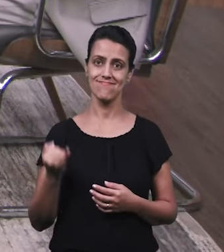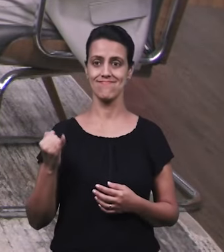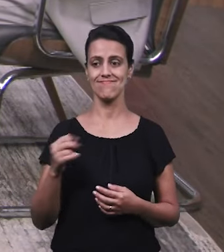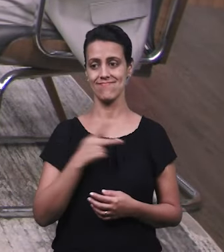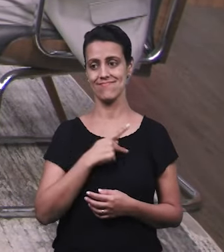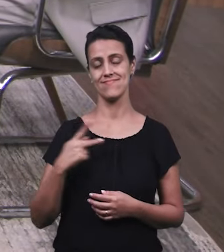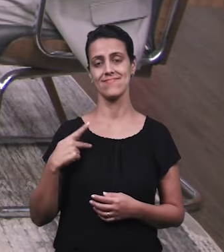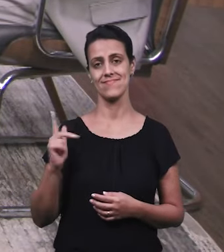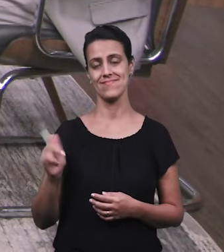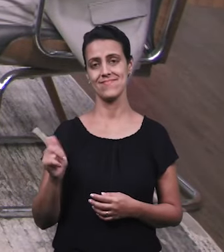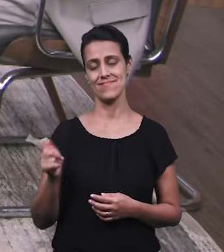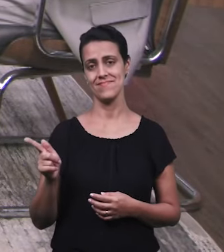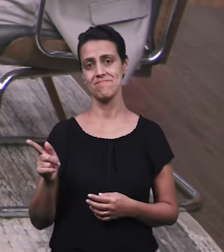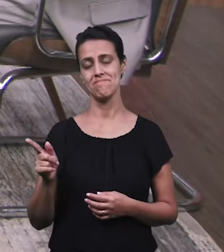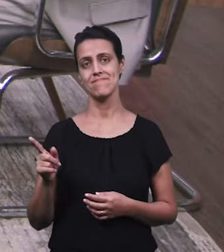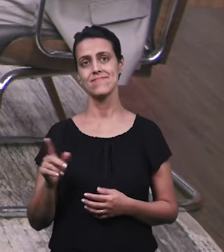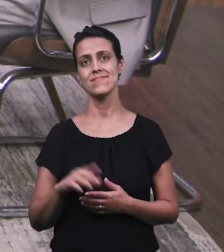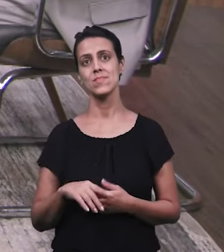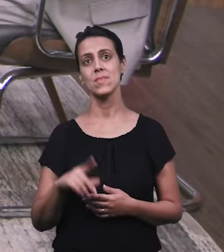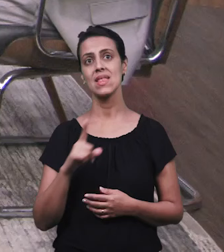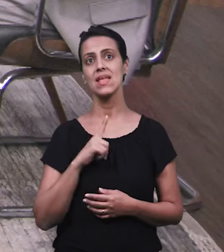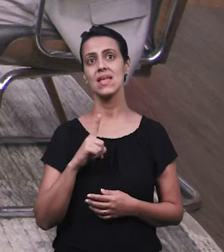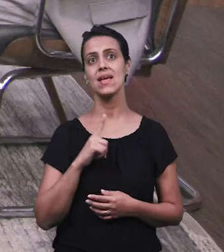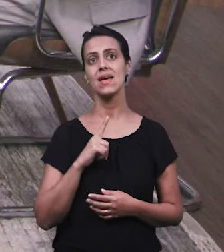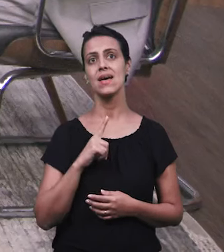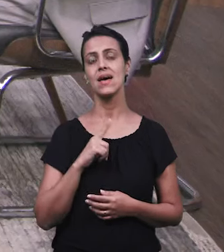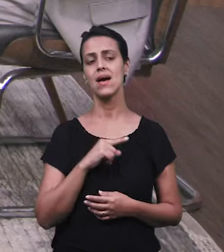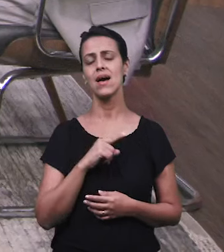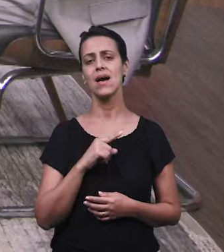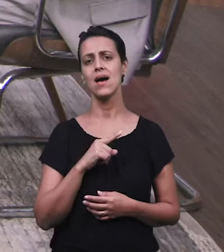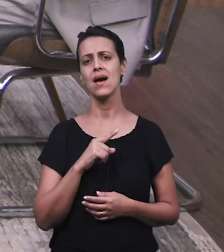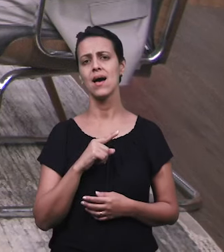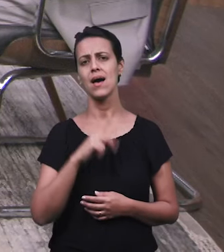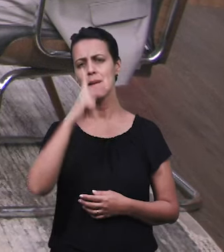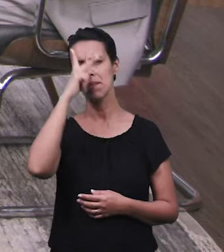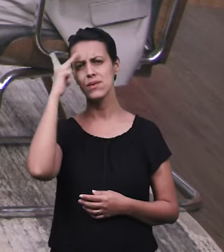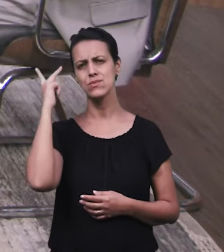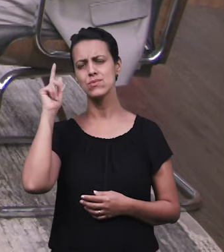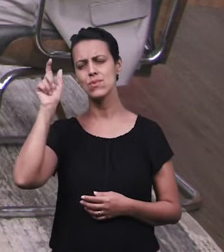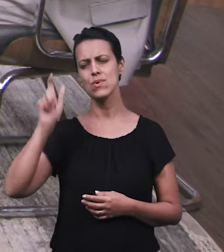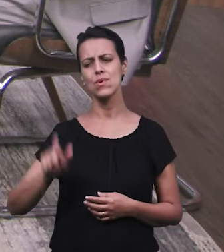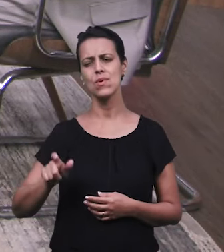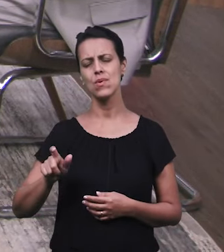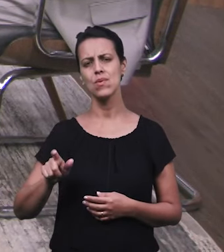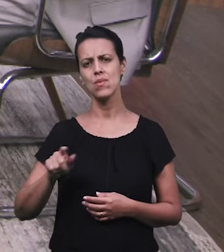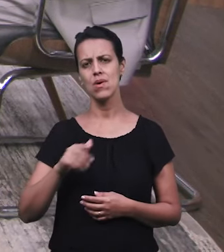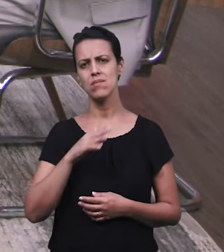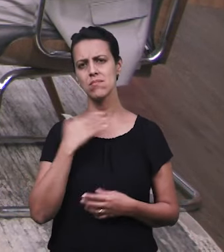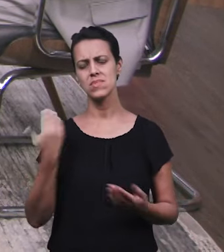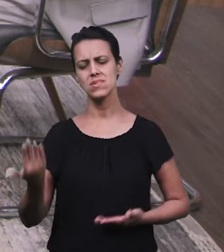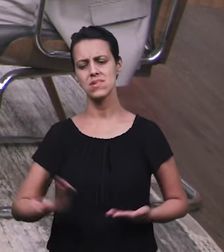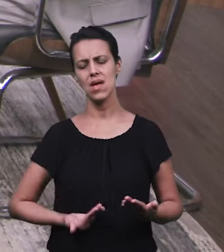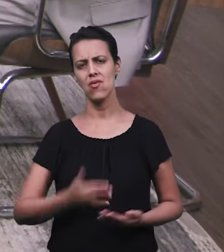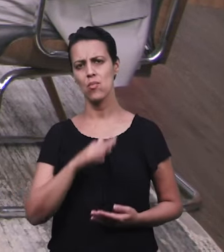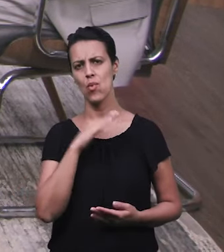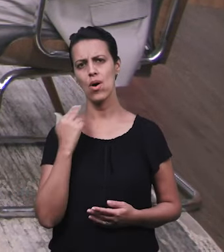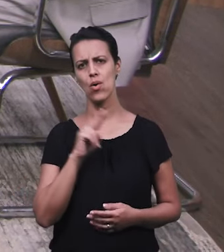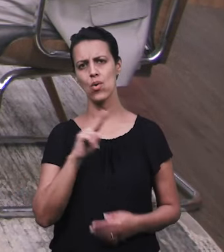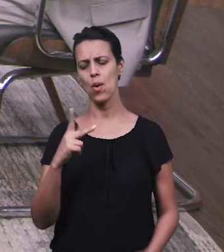Gideuti, Edson, nós temos uma pessoa que você ficou trazer para nós aqui, um personagem mártir do Evangelho